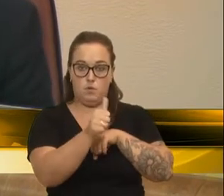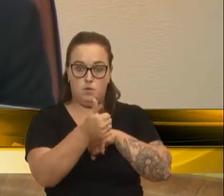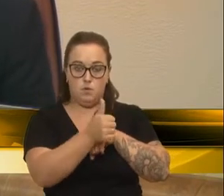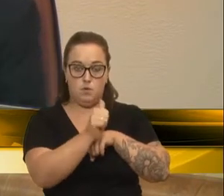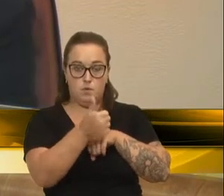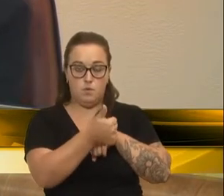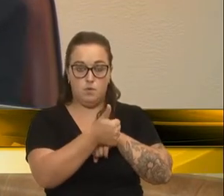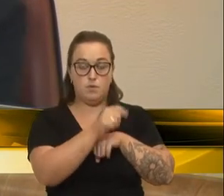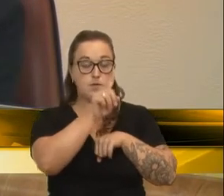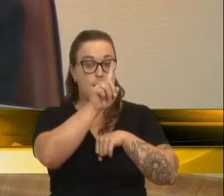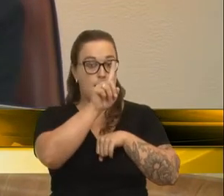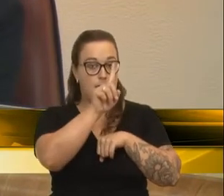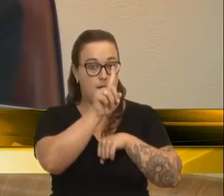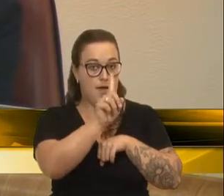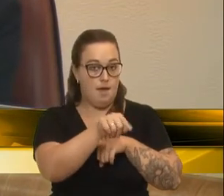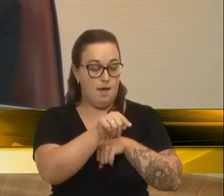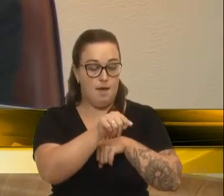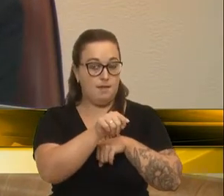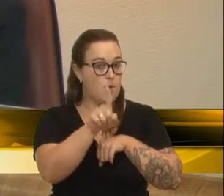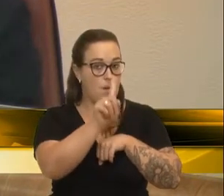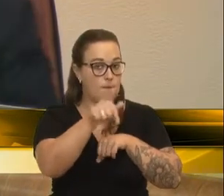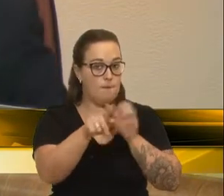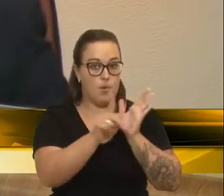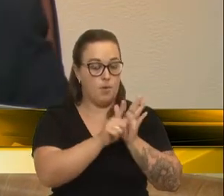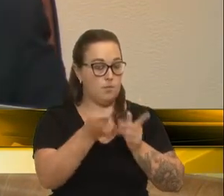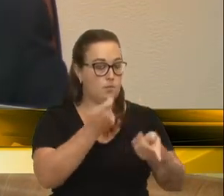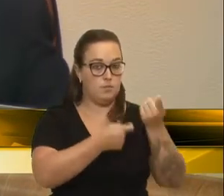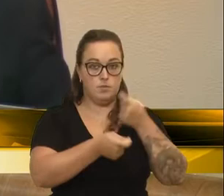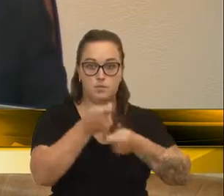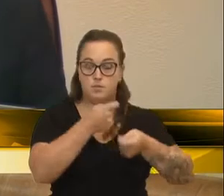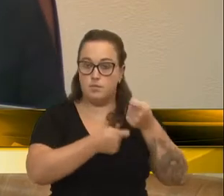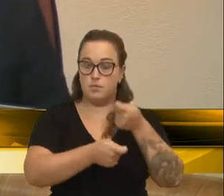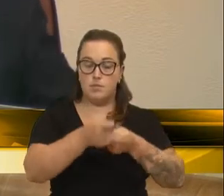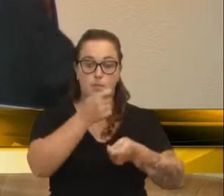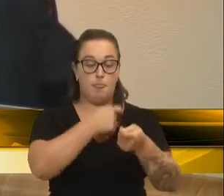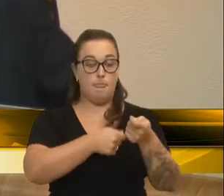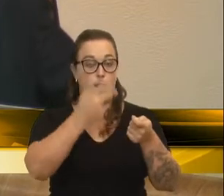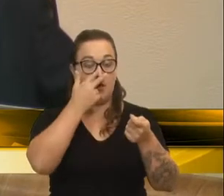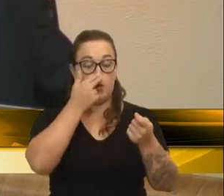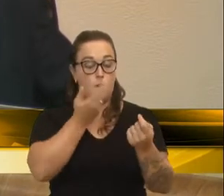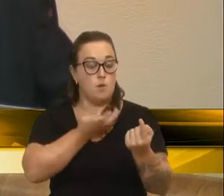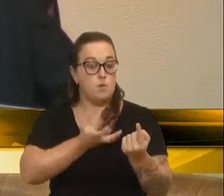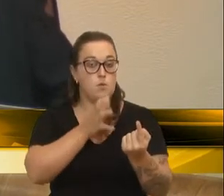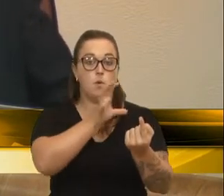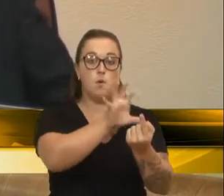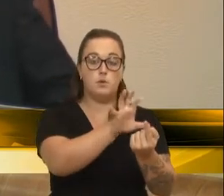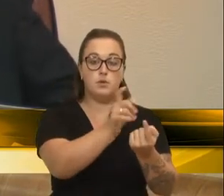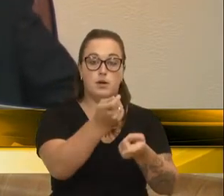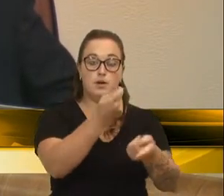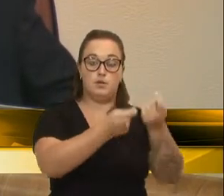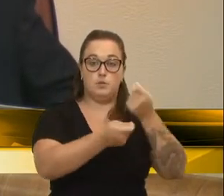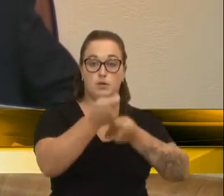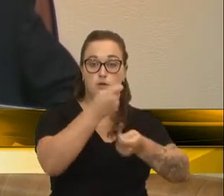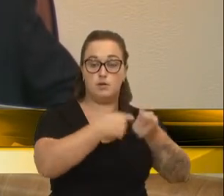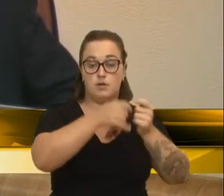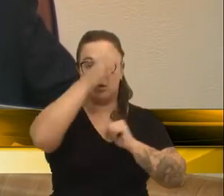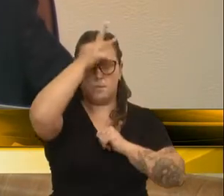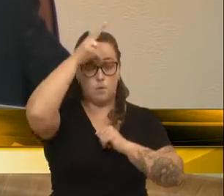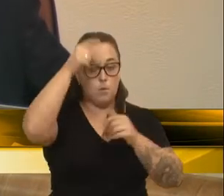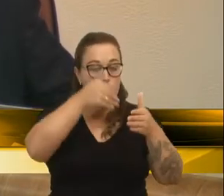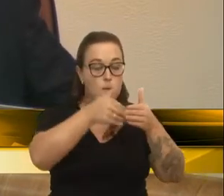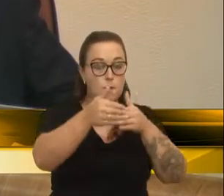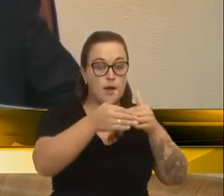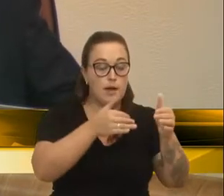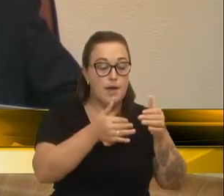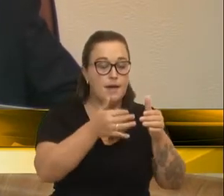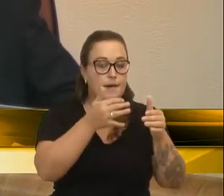de improbidade administrativa que atenta contra os princípios da administração pública qualquer ação ou